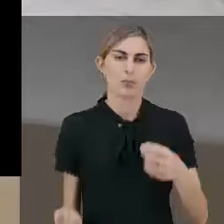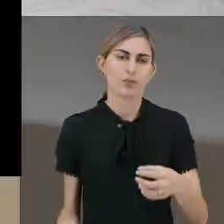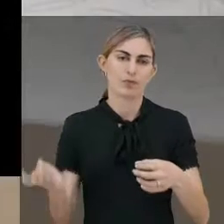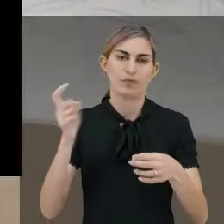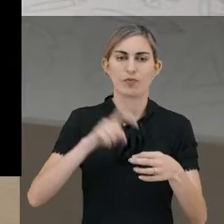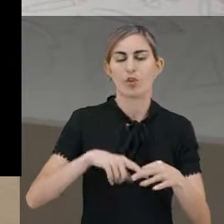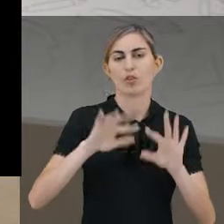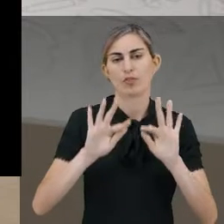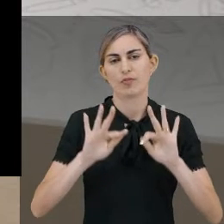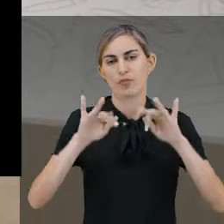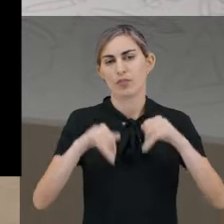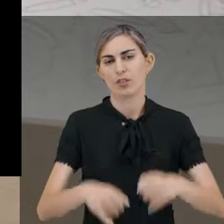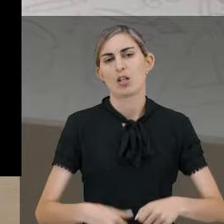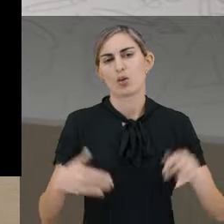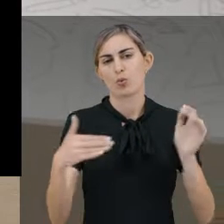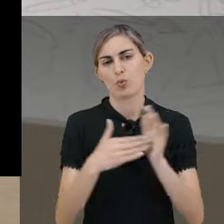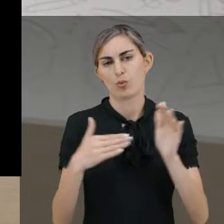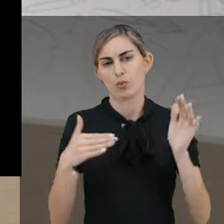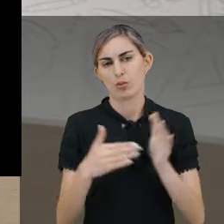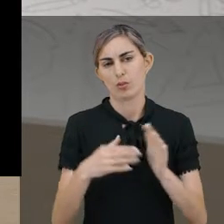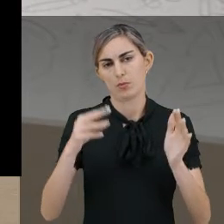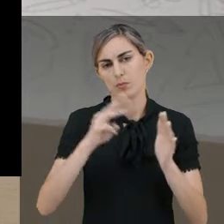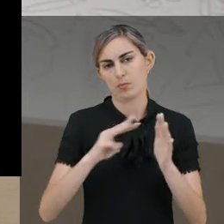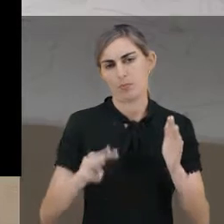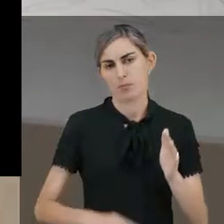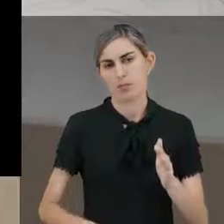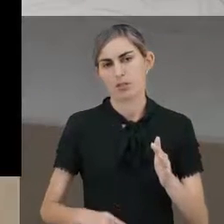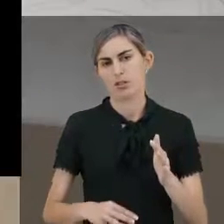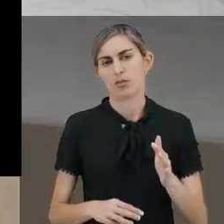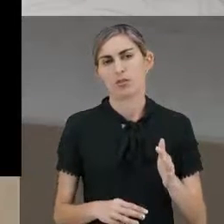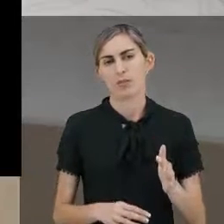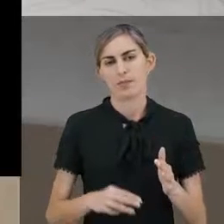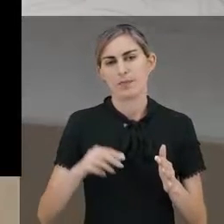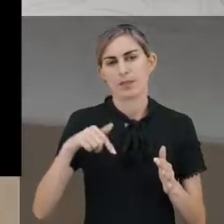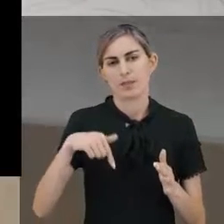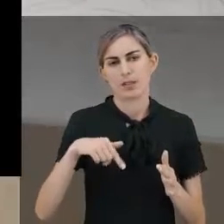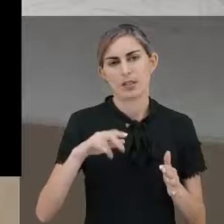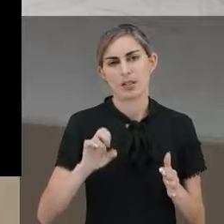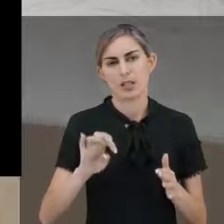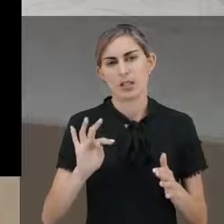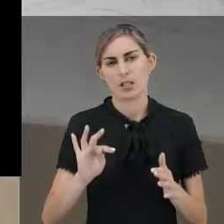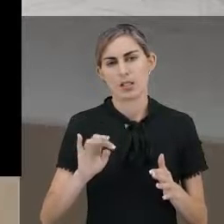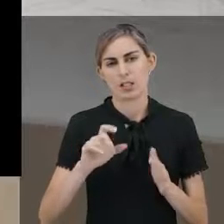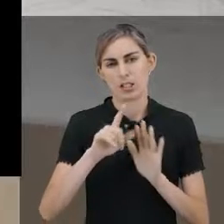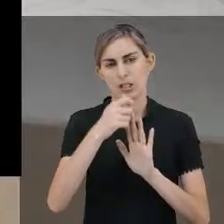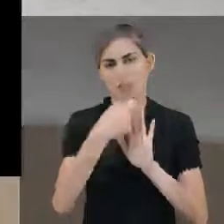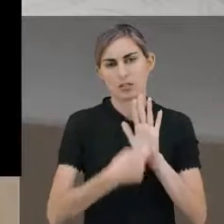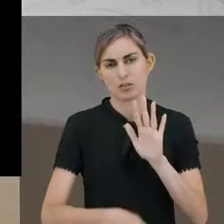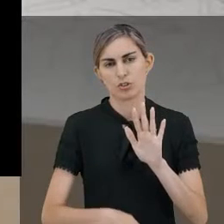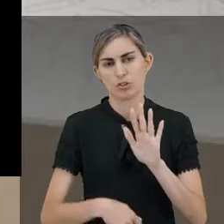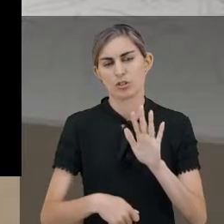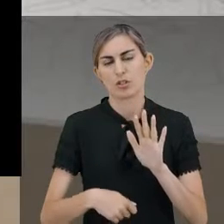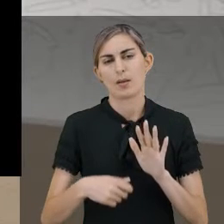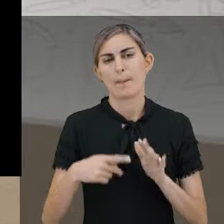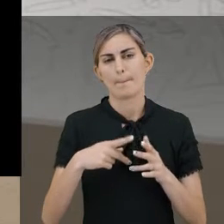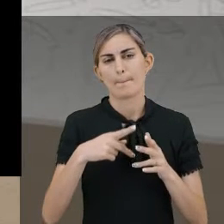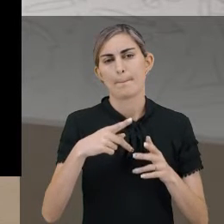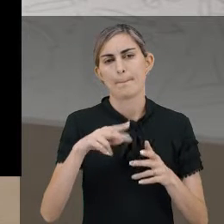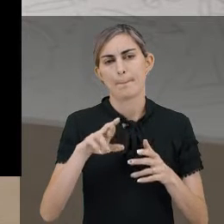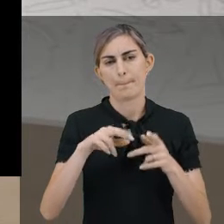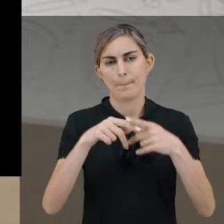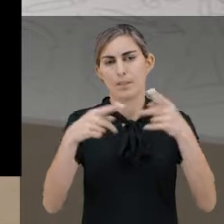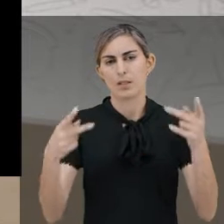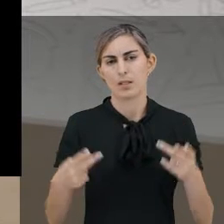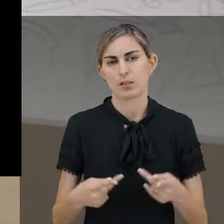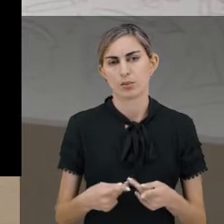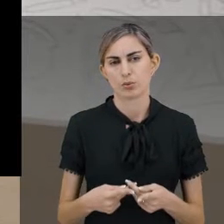objeto. Para finalizar, o último método dessa classe, getListaPrato. É um método no qual ele